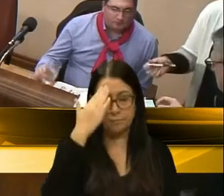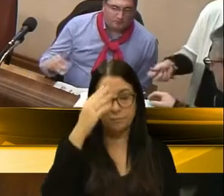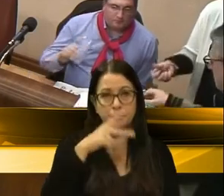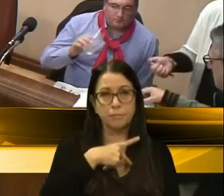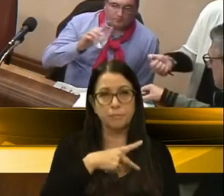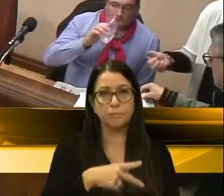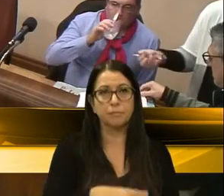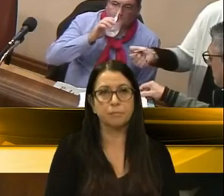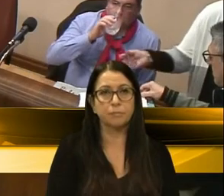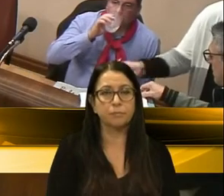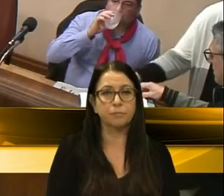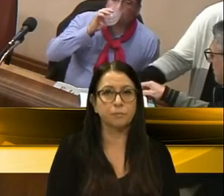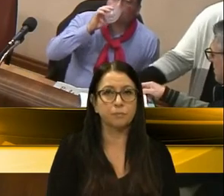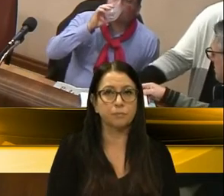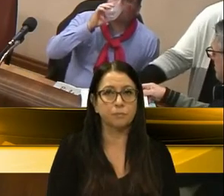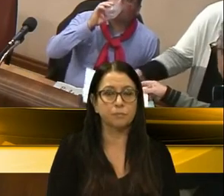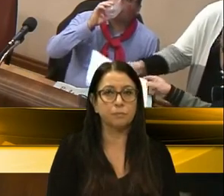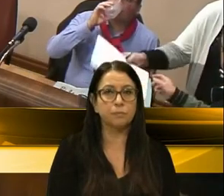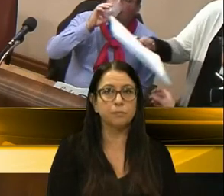Presidente,